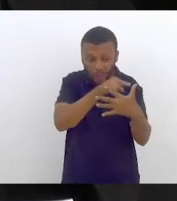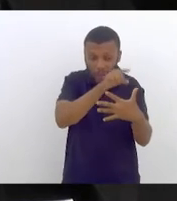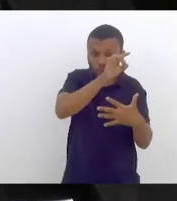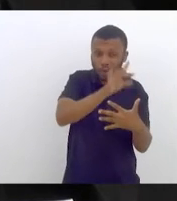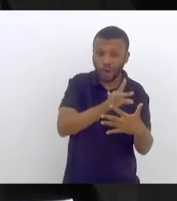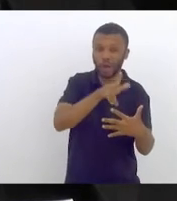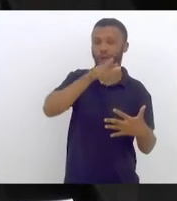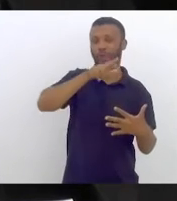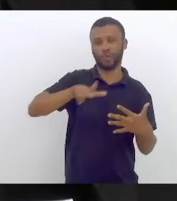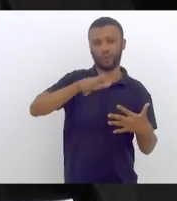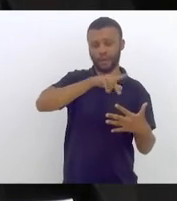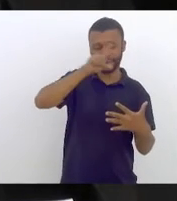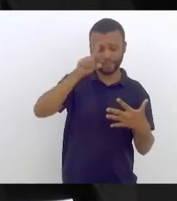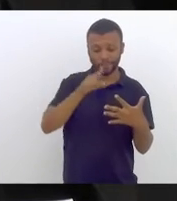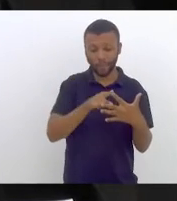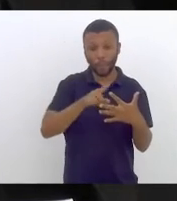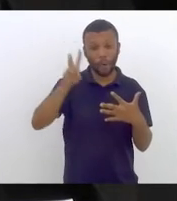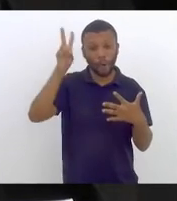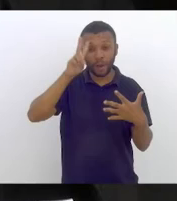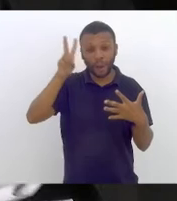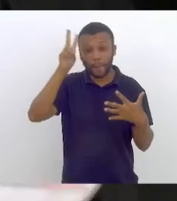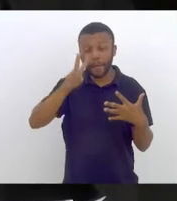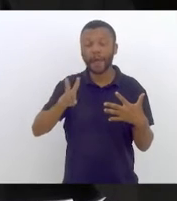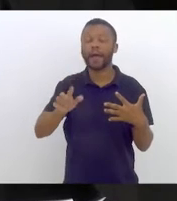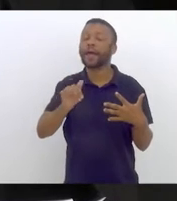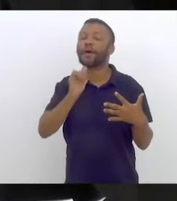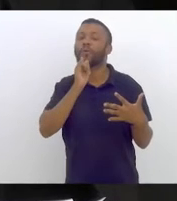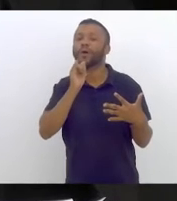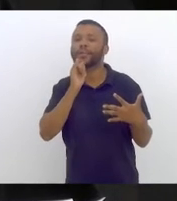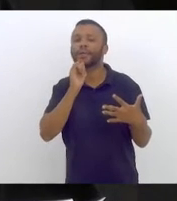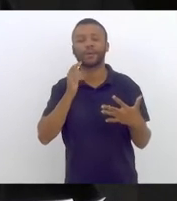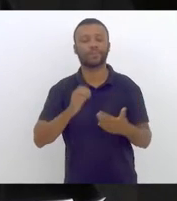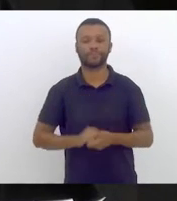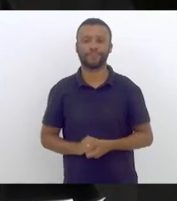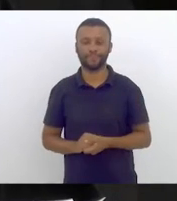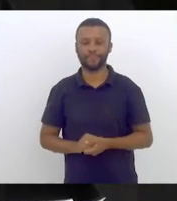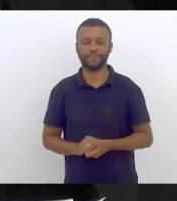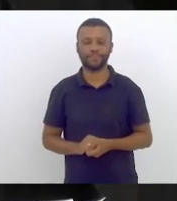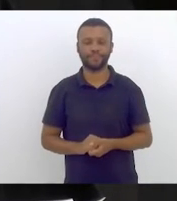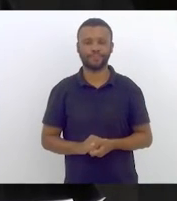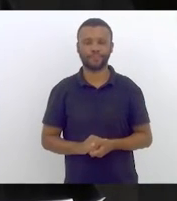Queria lembrar também, por exemplo, como que a gente tem